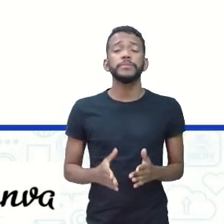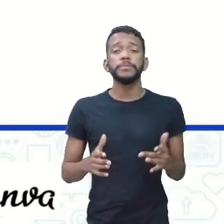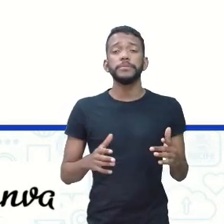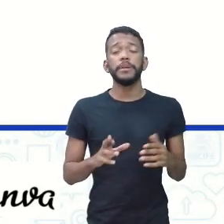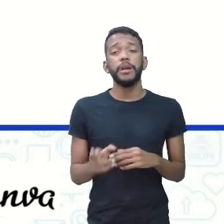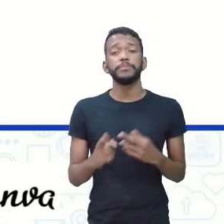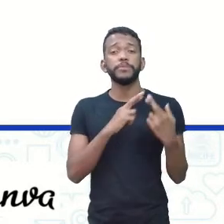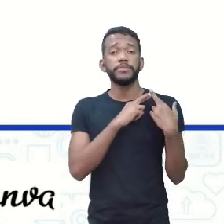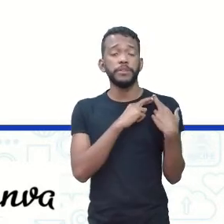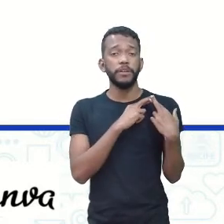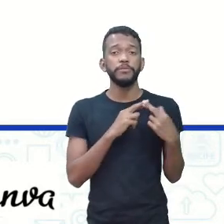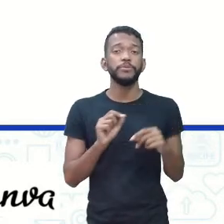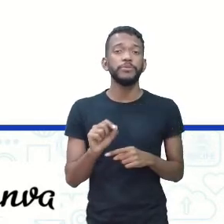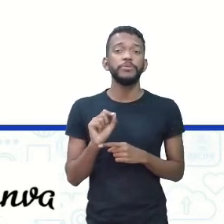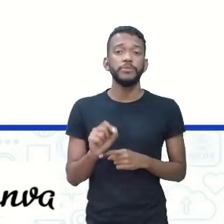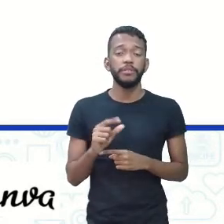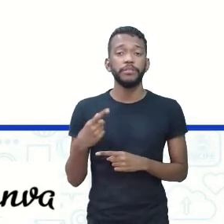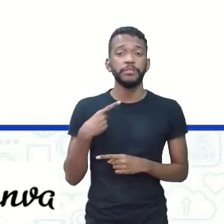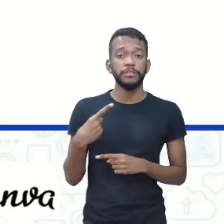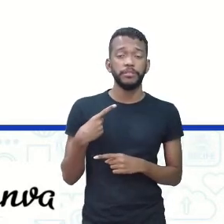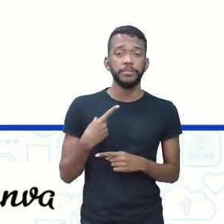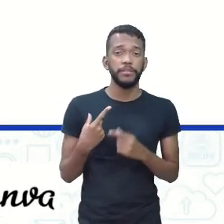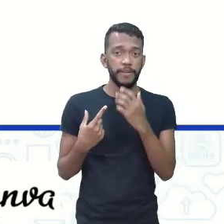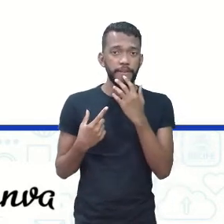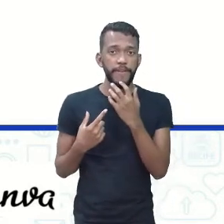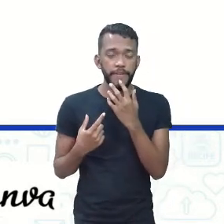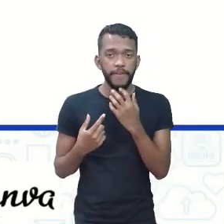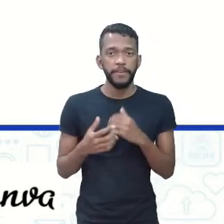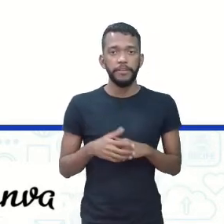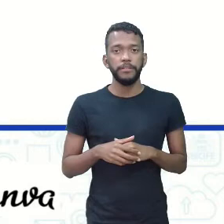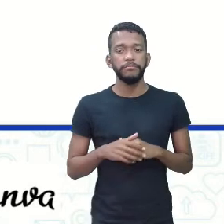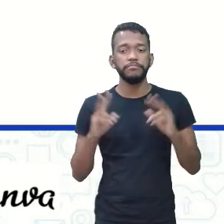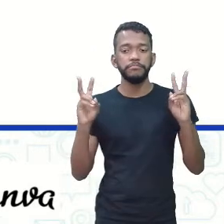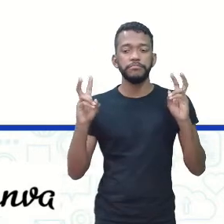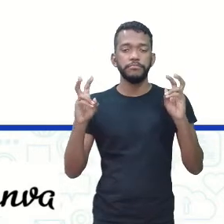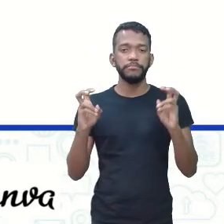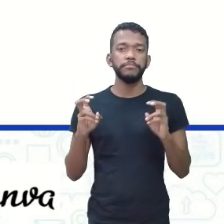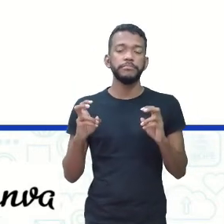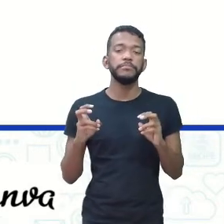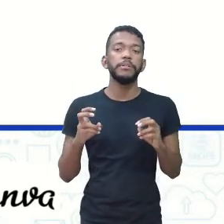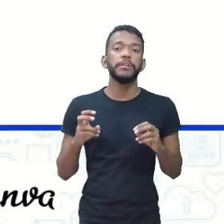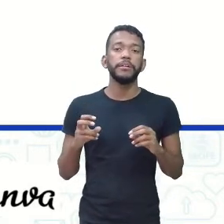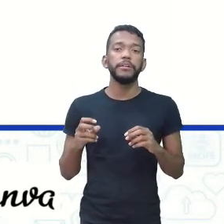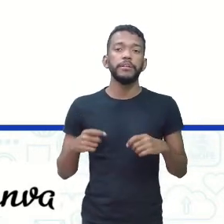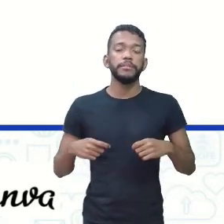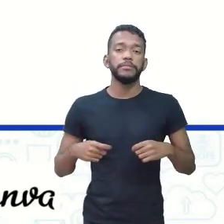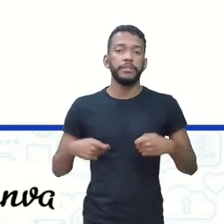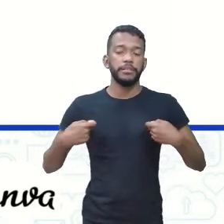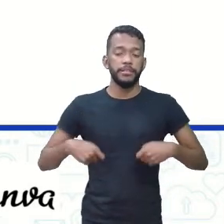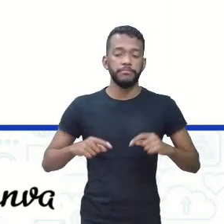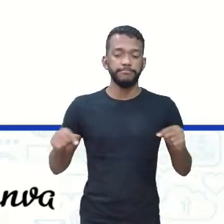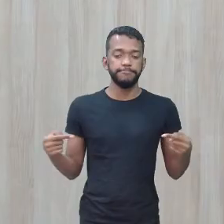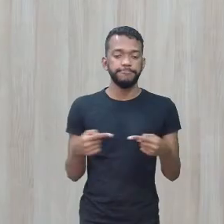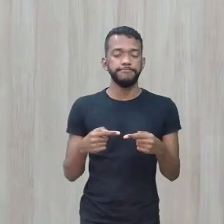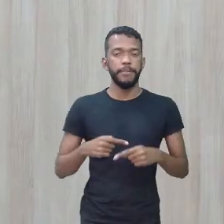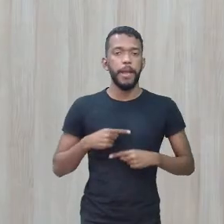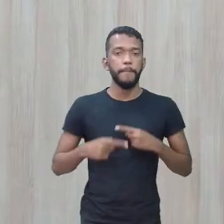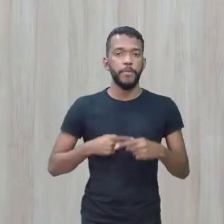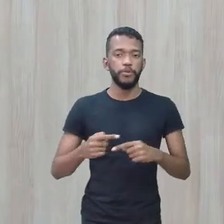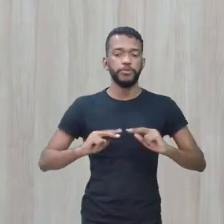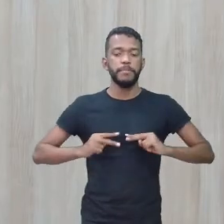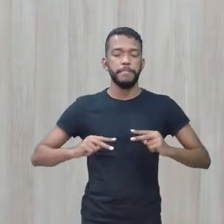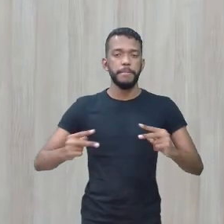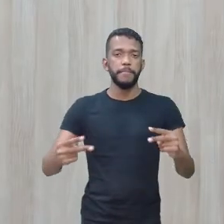responsável por proporcionar as condições adequadas para a nossa reprodução. Então, a sua grande